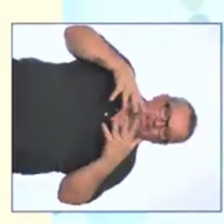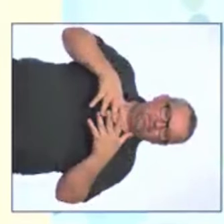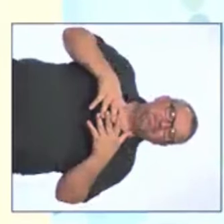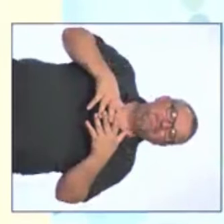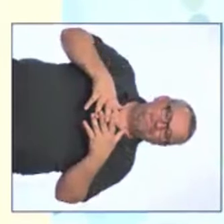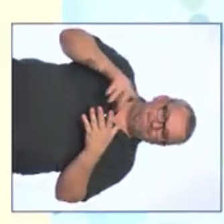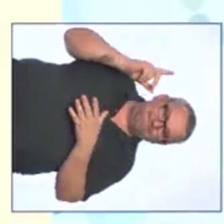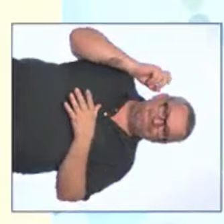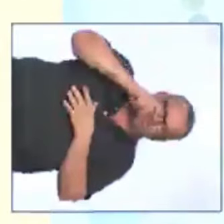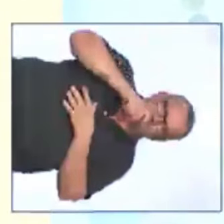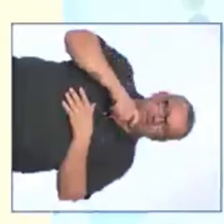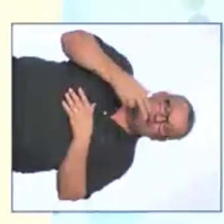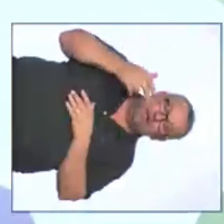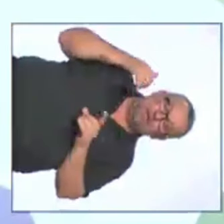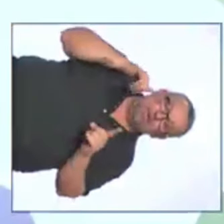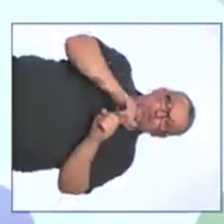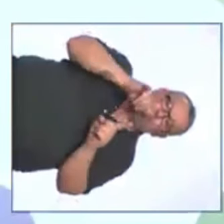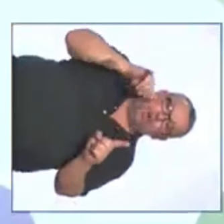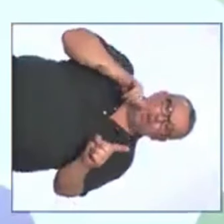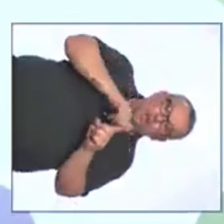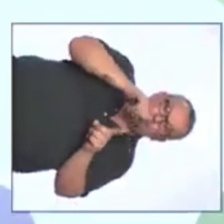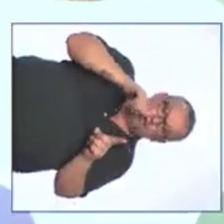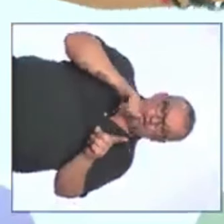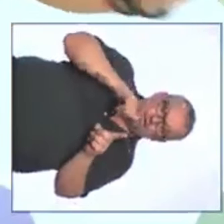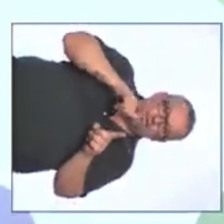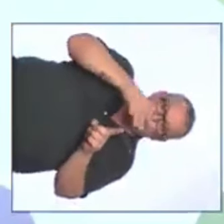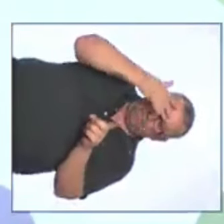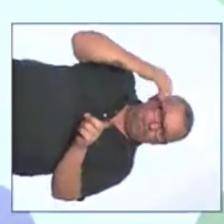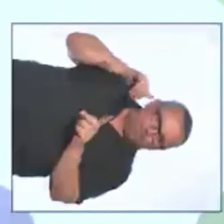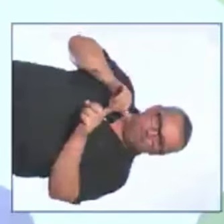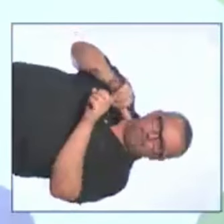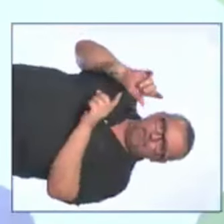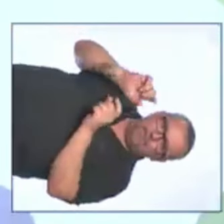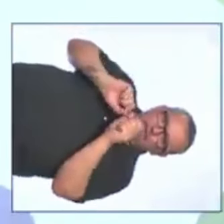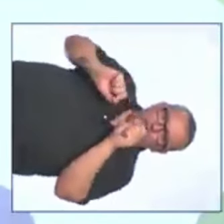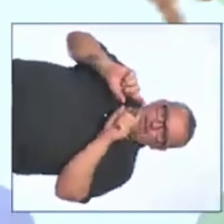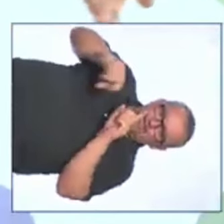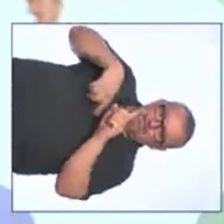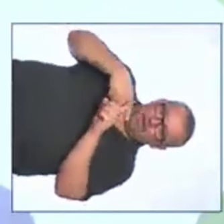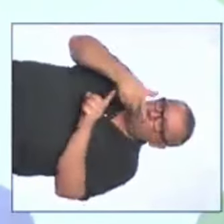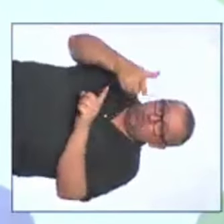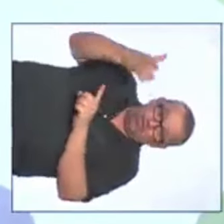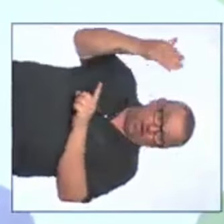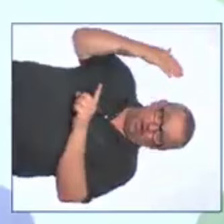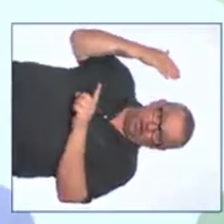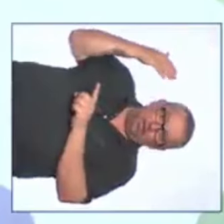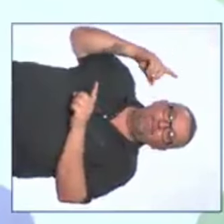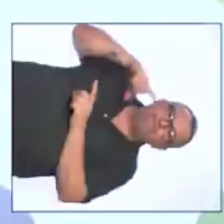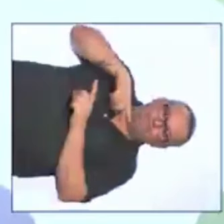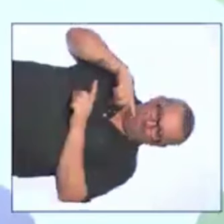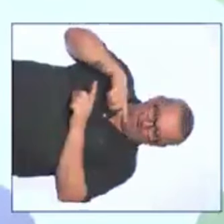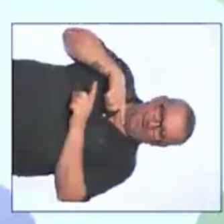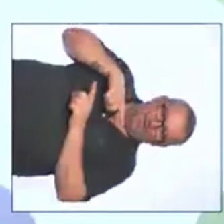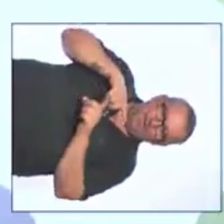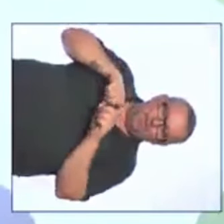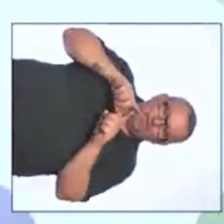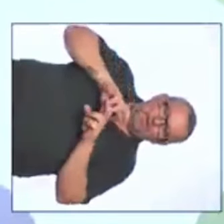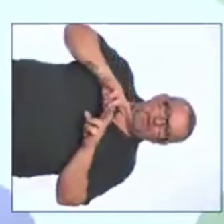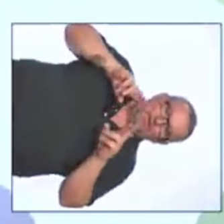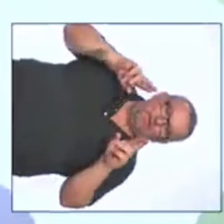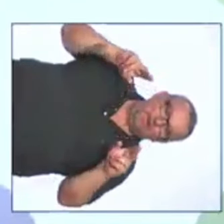é complicado é igual o bullying né muita gente pais gente mais velha costuma falar mais não tinha bullying na minha época tinha tinha só que a